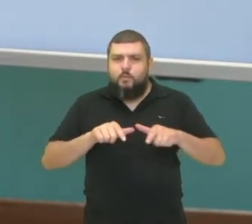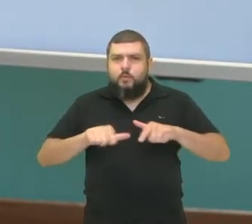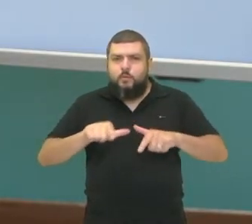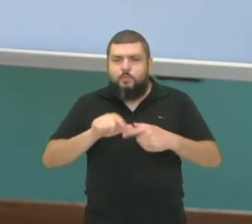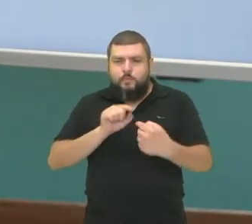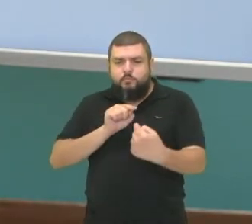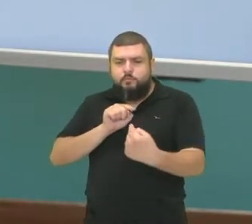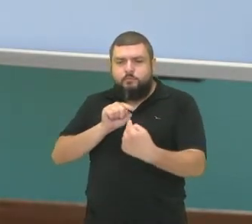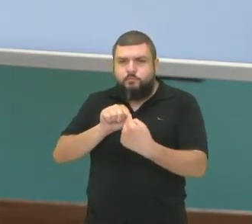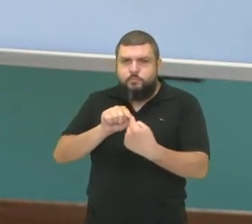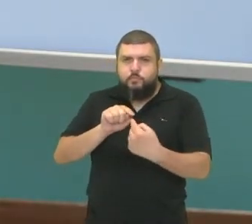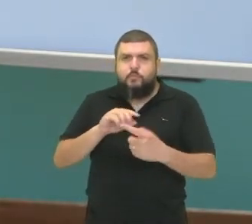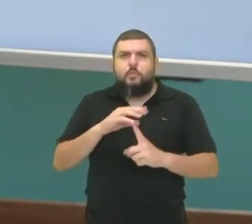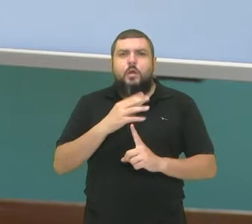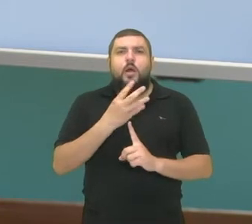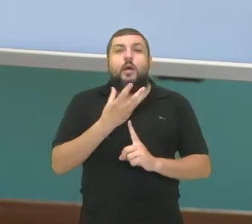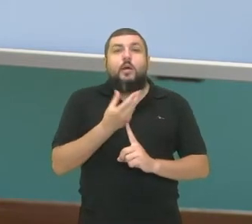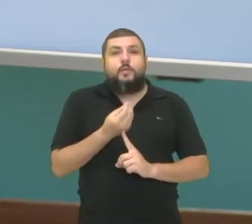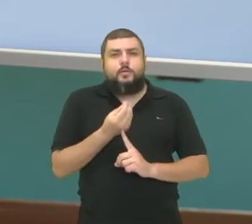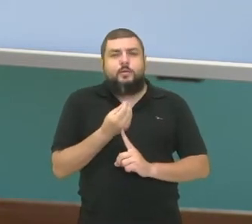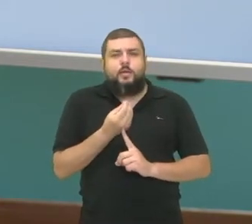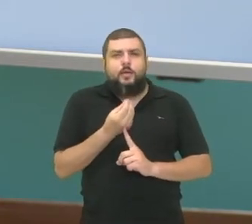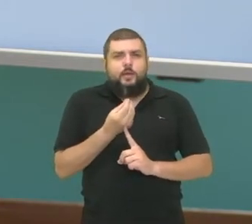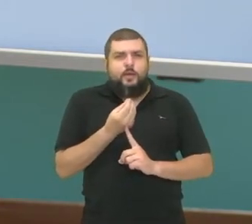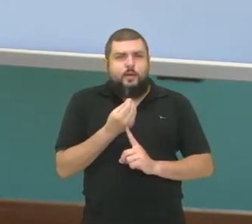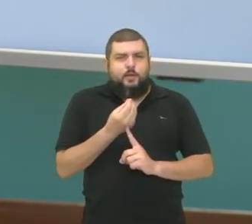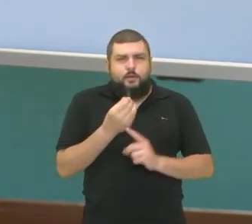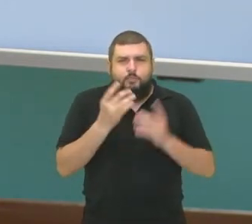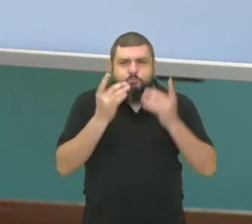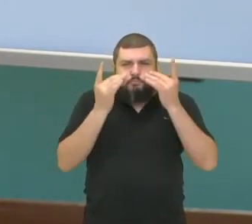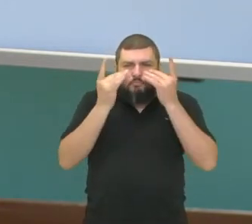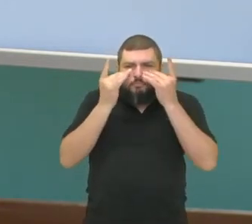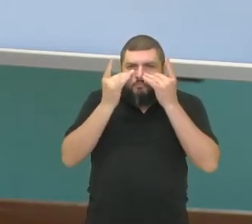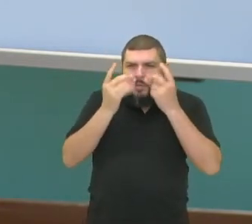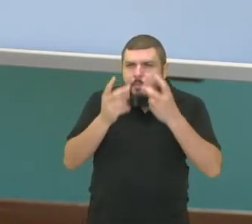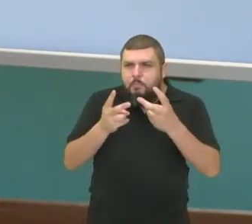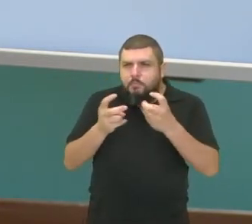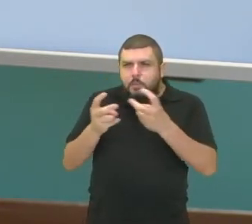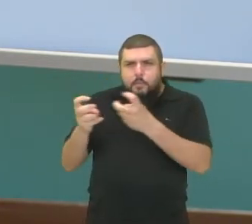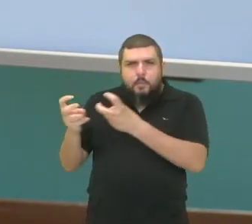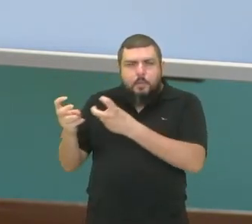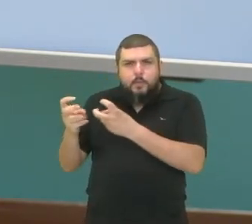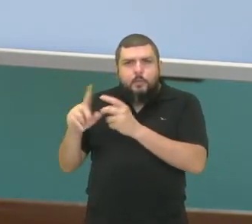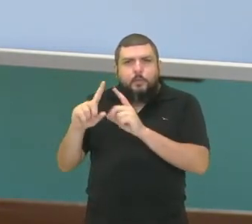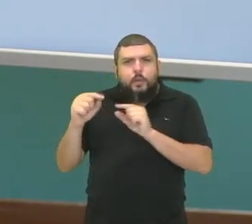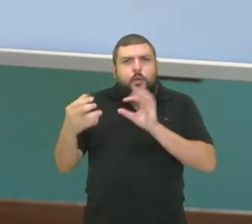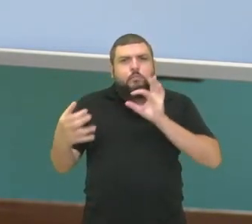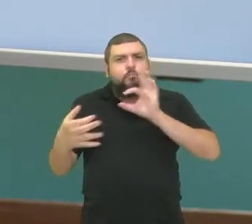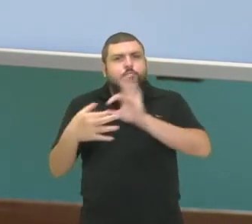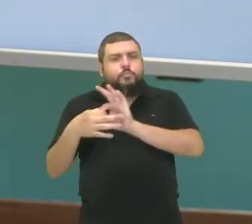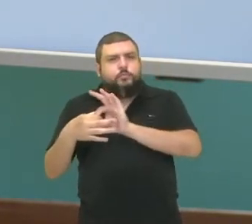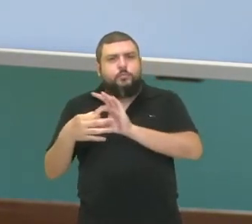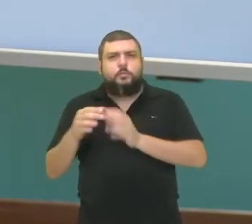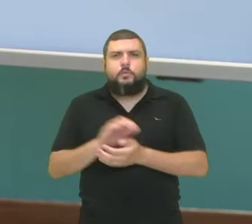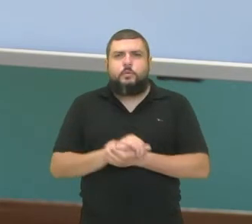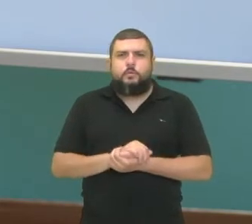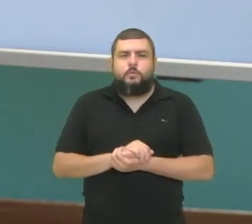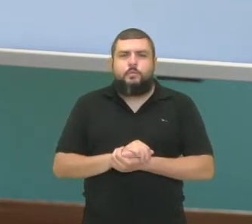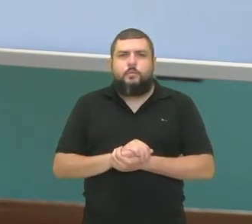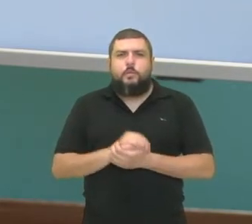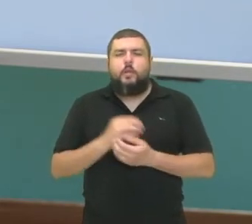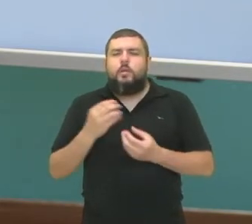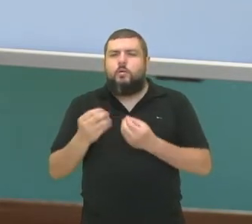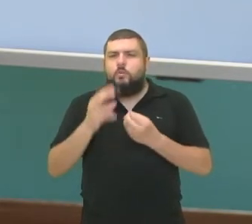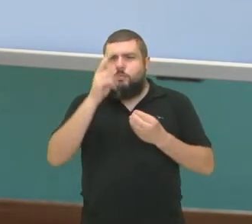a arte ela vai interagir com esta realidade, é inevitável. Tá? E para terminar essa relação histórica,